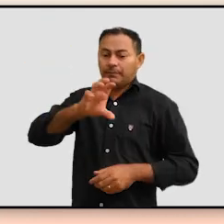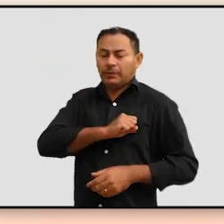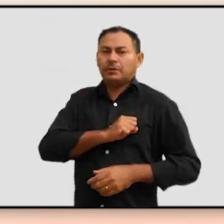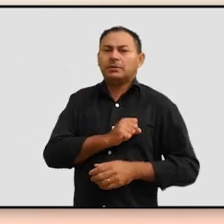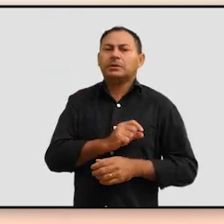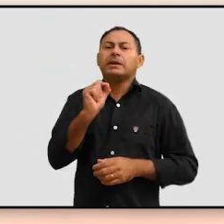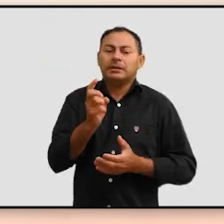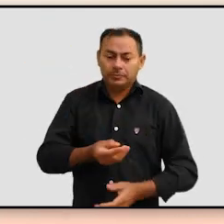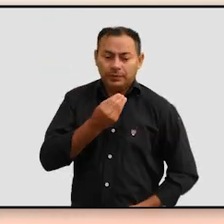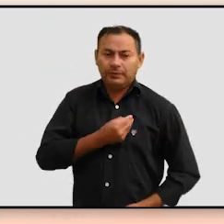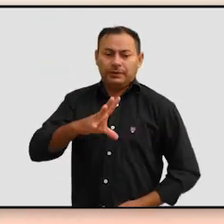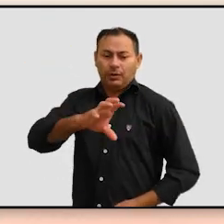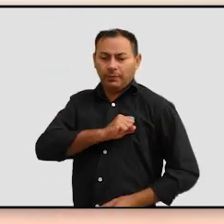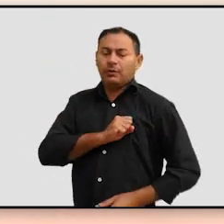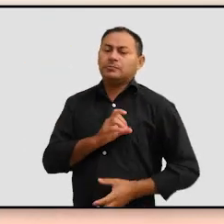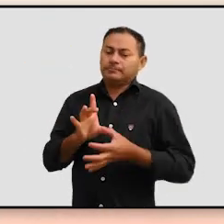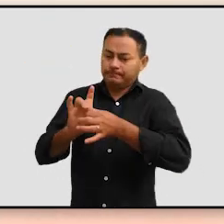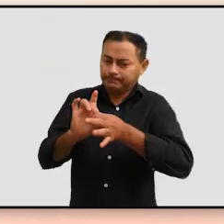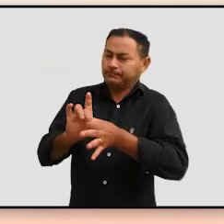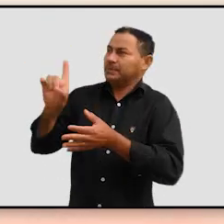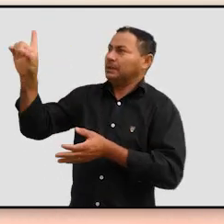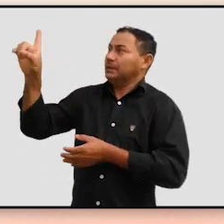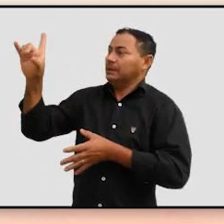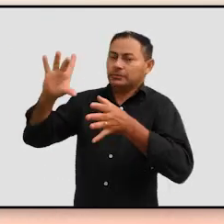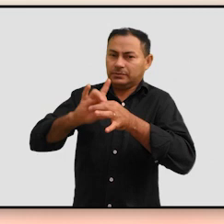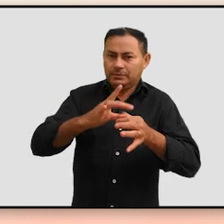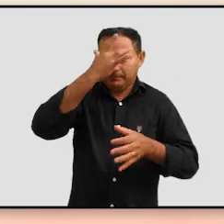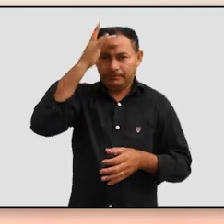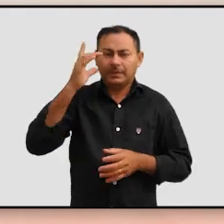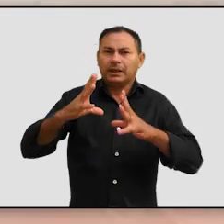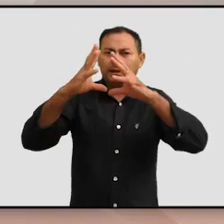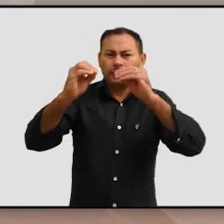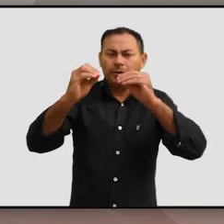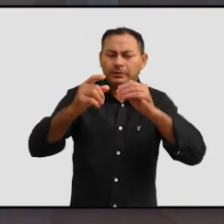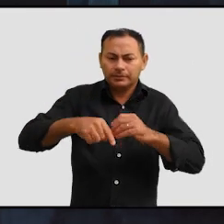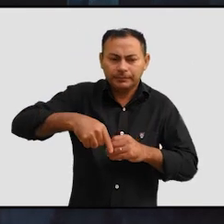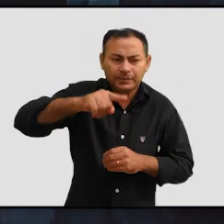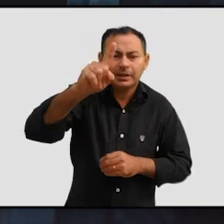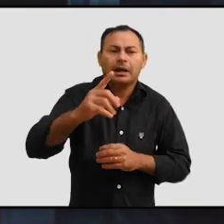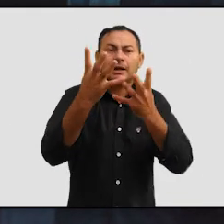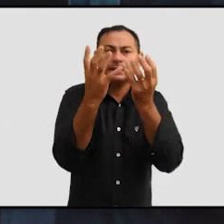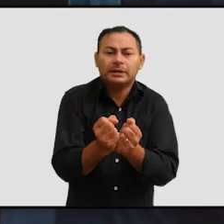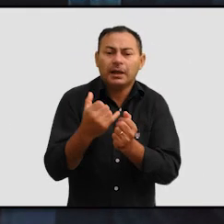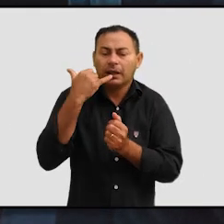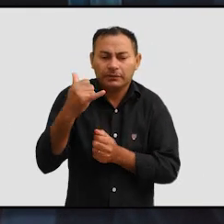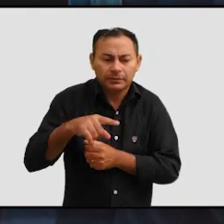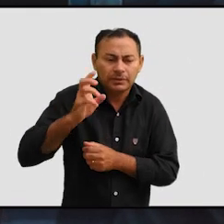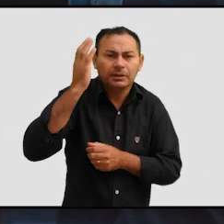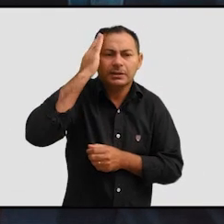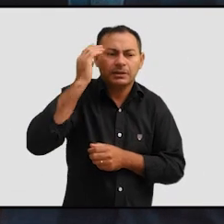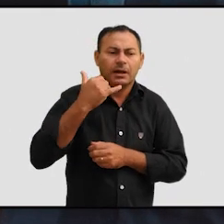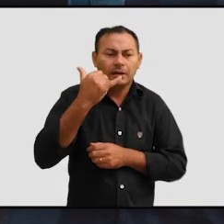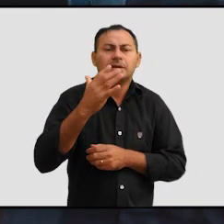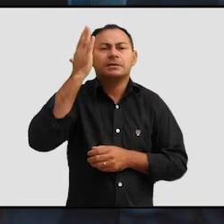Todo aquele que permanece no amor, permanece em Deus, e Deus nele. Naquela noite, quando estava a caminho de atender aquele